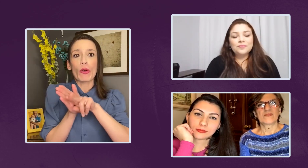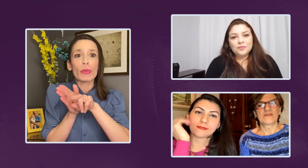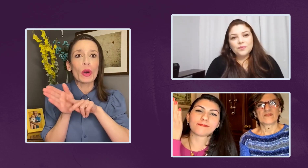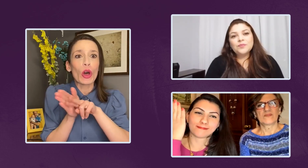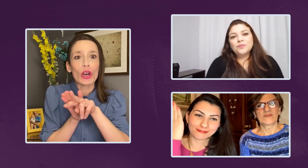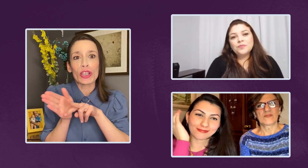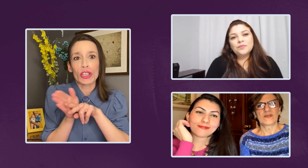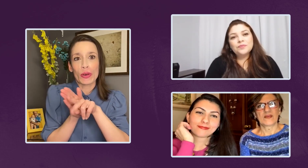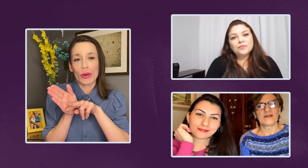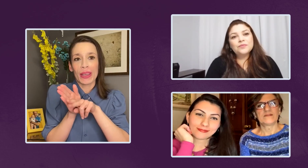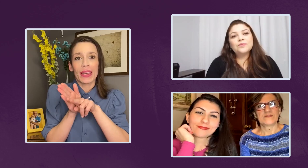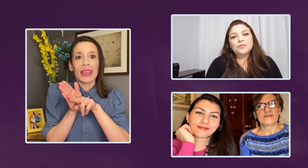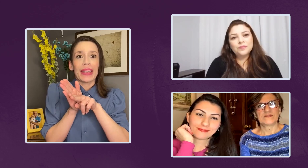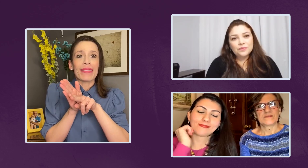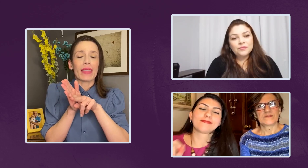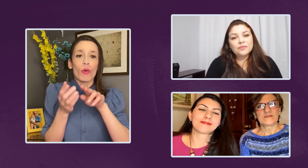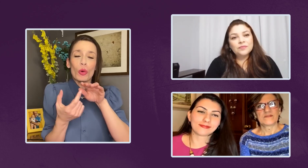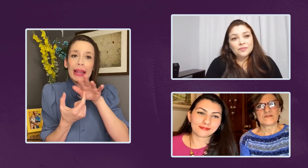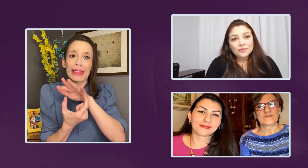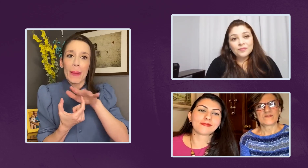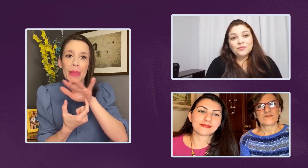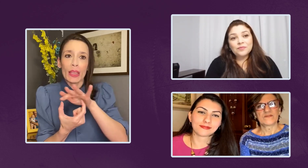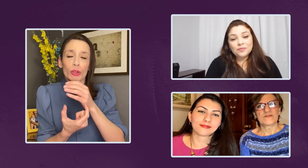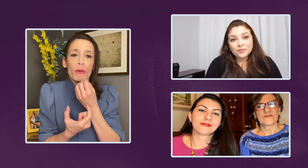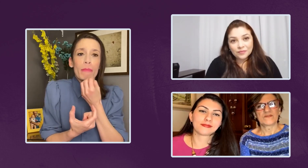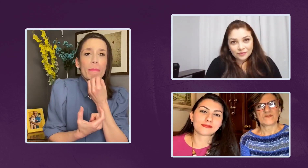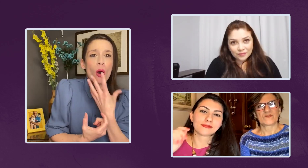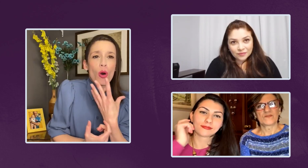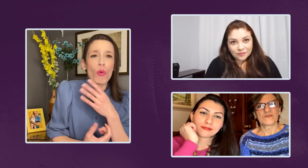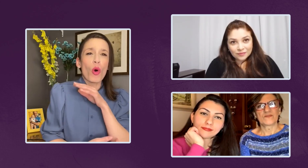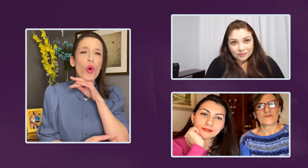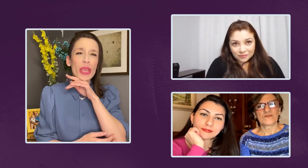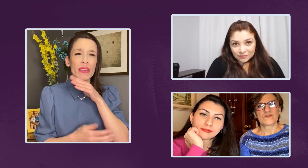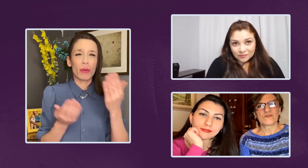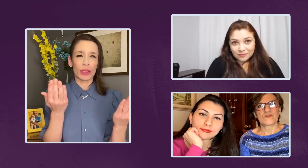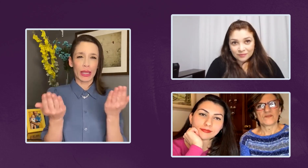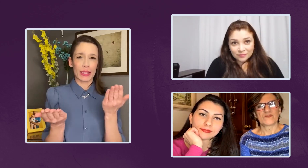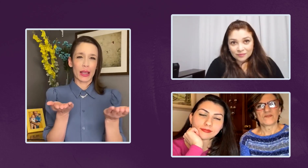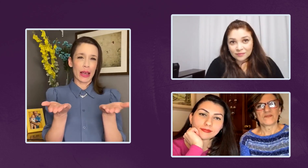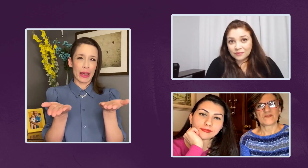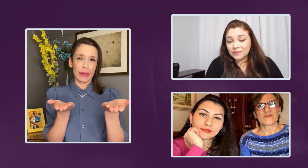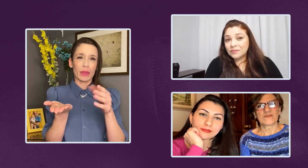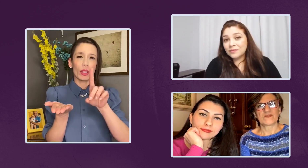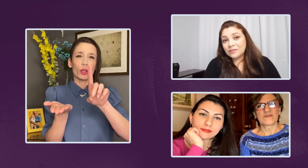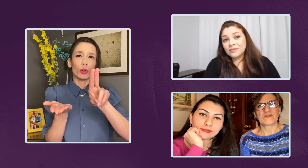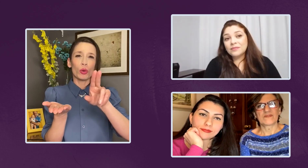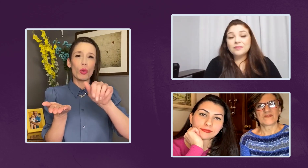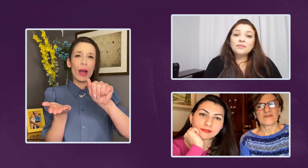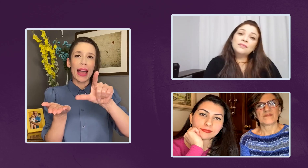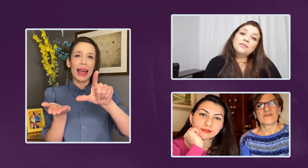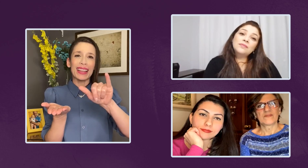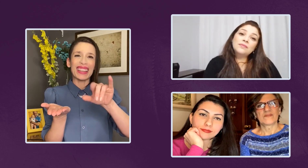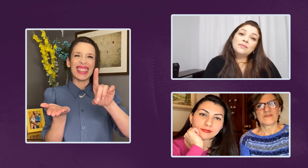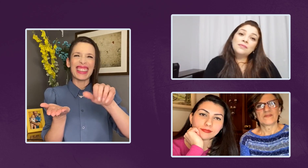né, ou biológico. Então, o letramento bom ou ruim, vamos botar nessa